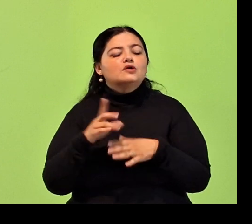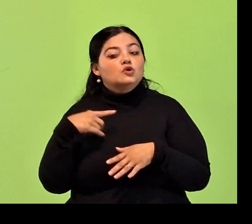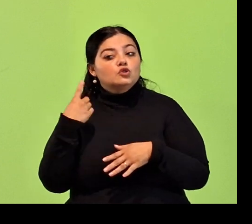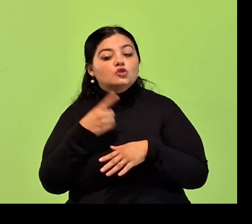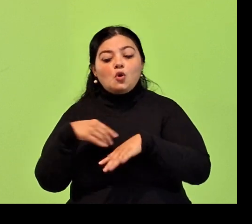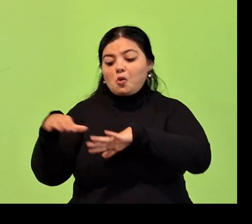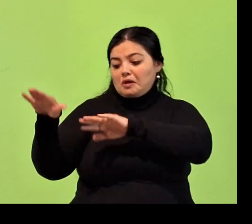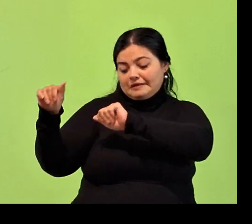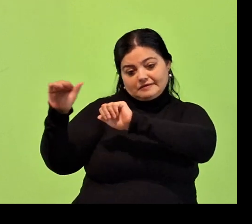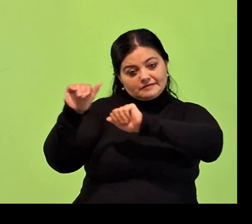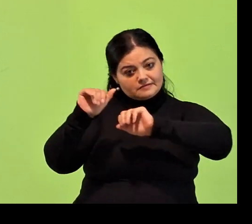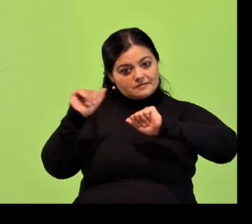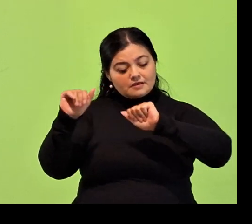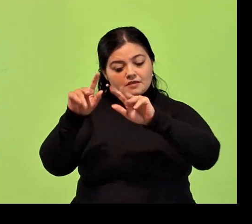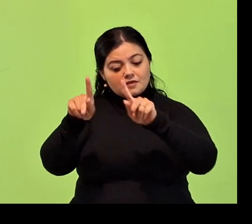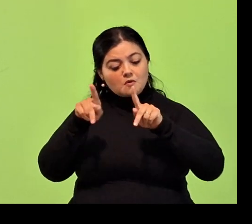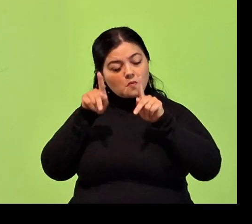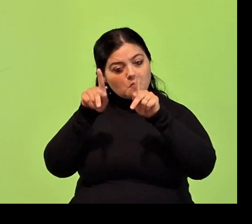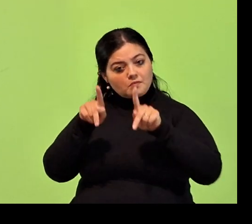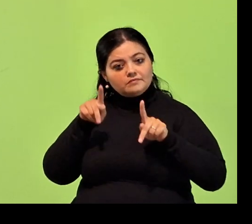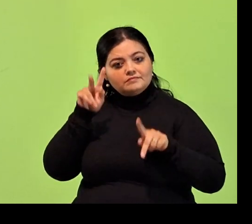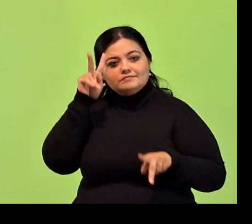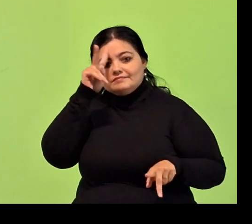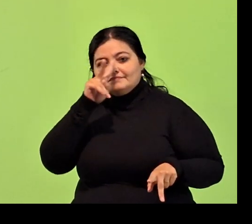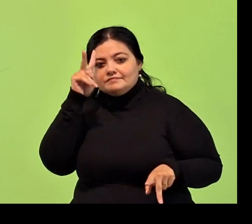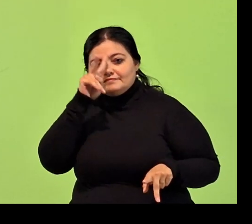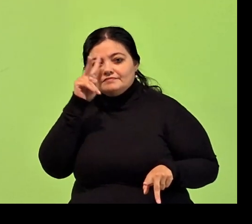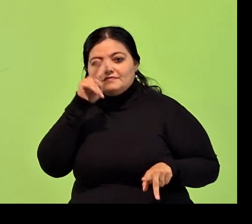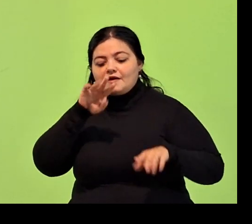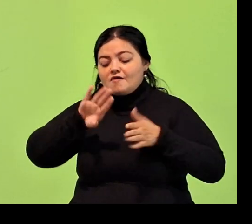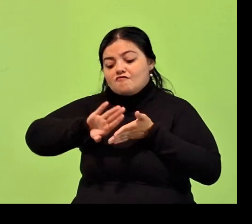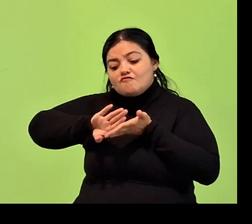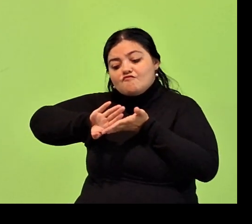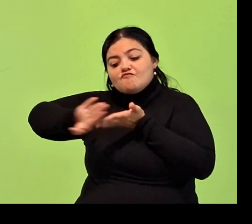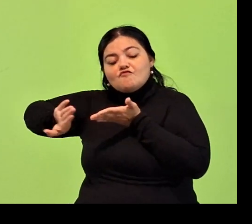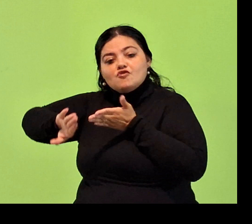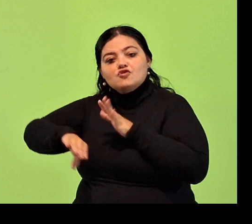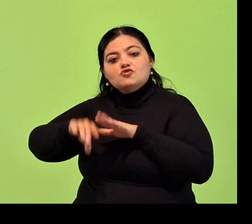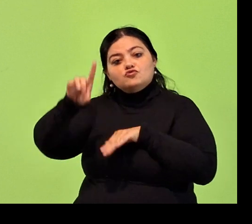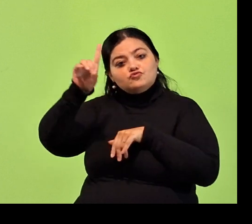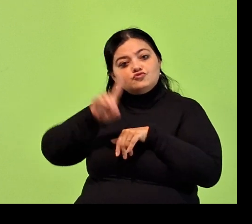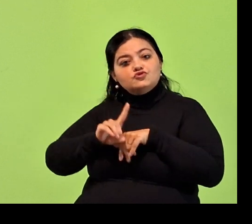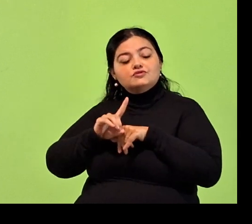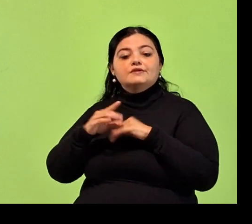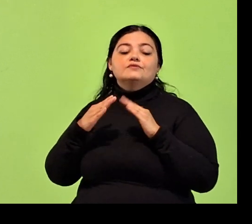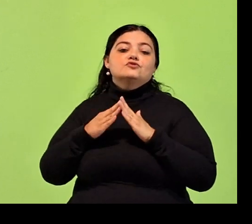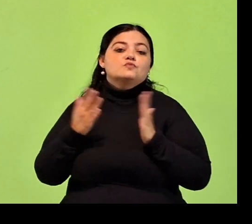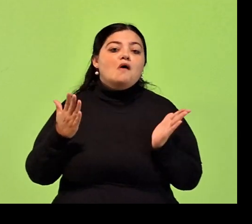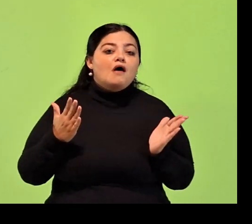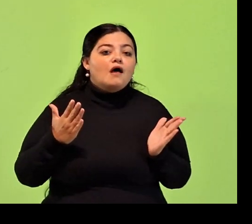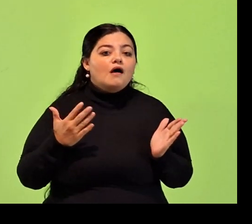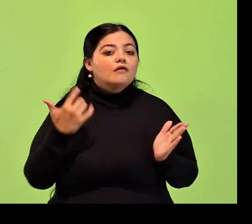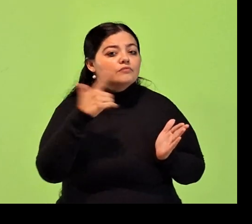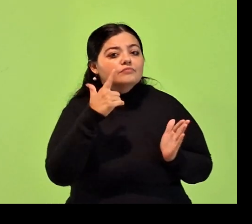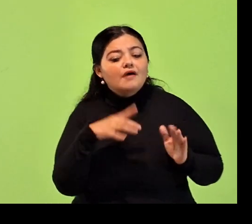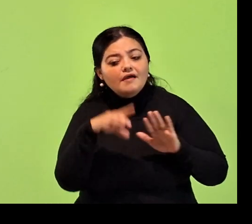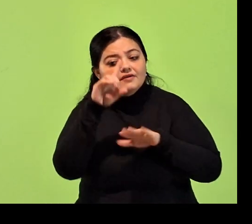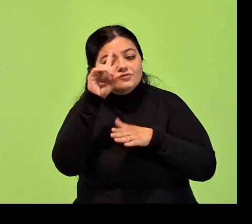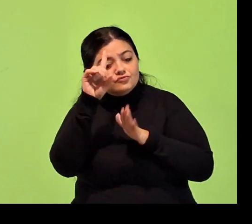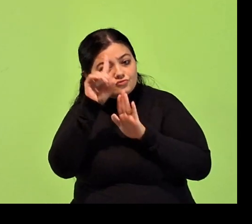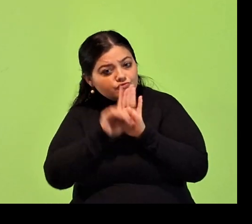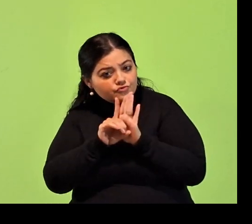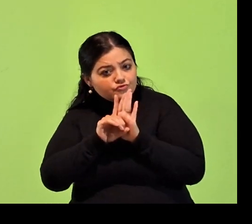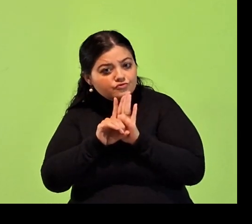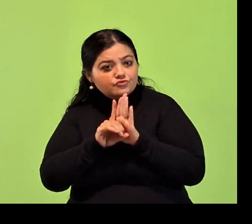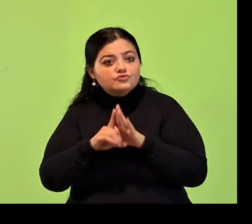um povo cujo, historicamente, foi retirado o direito de morar. Não nos deram o direito de